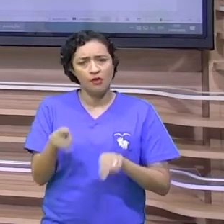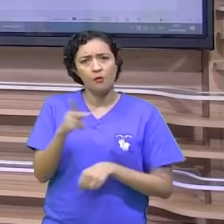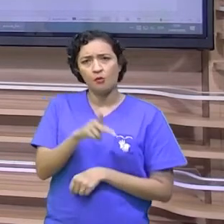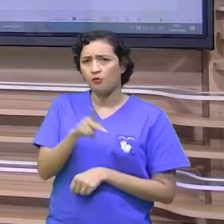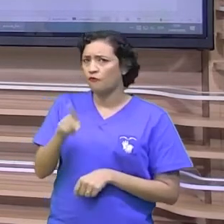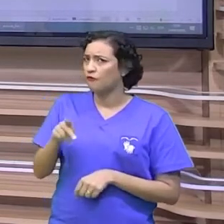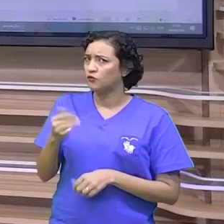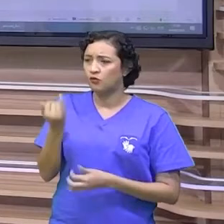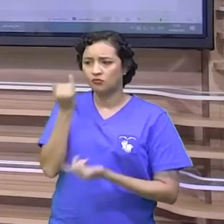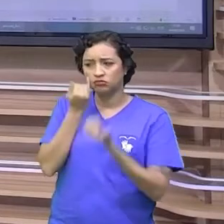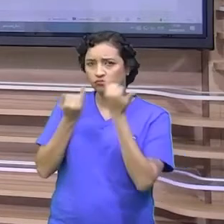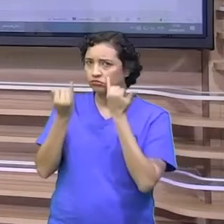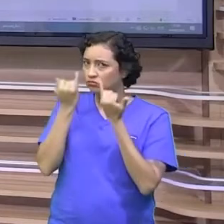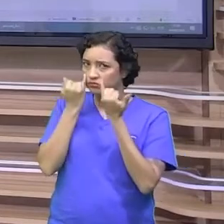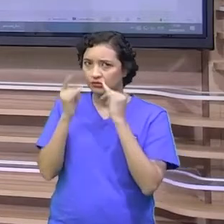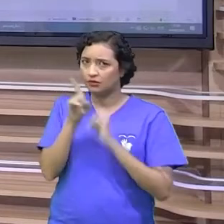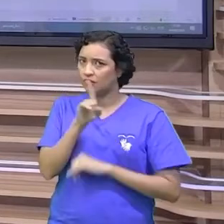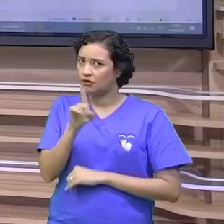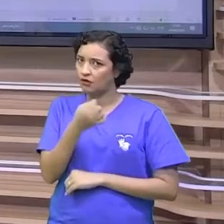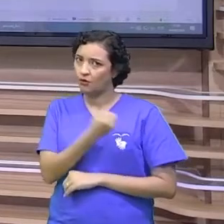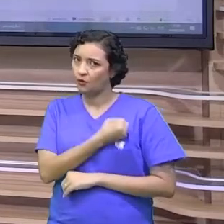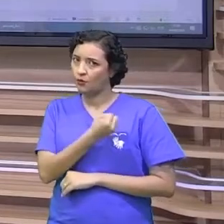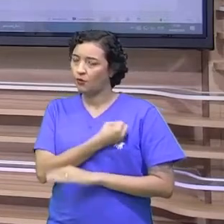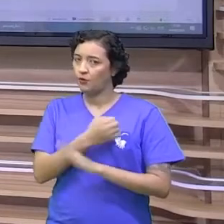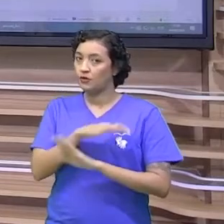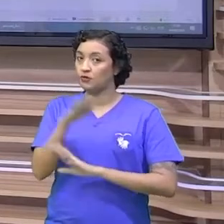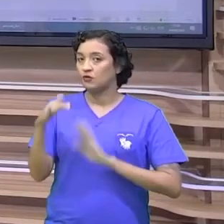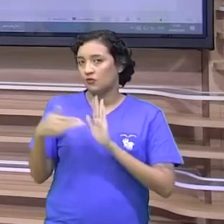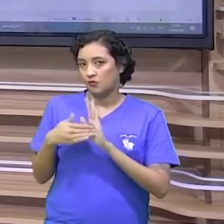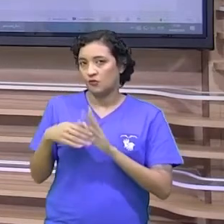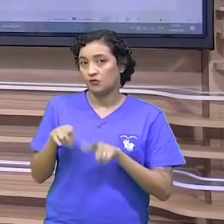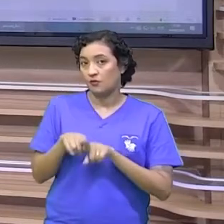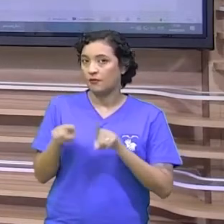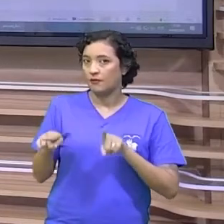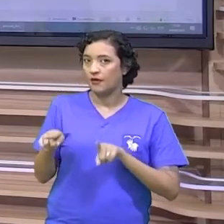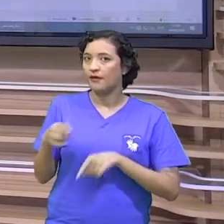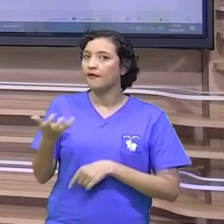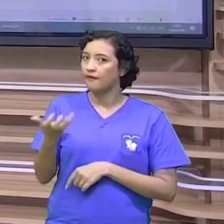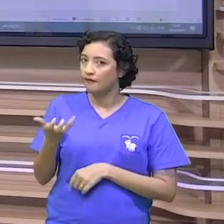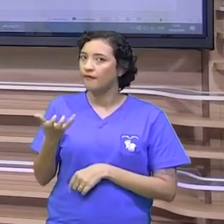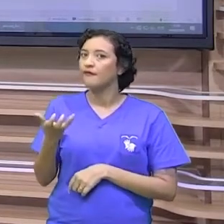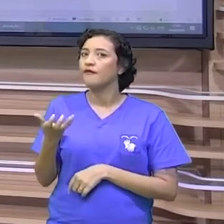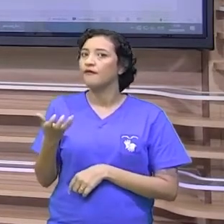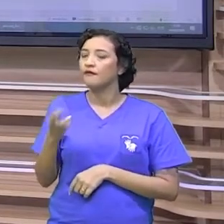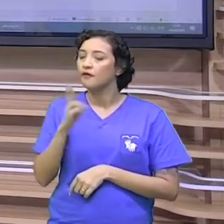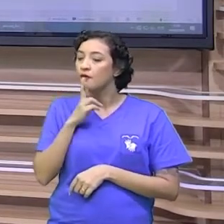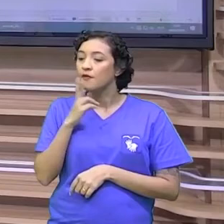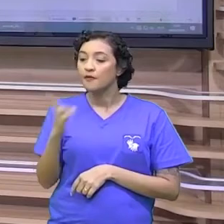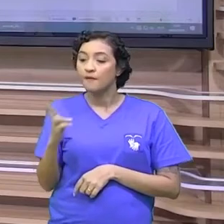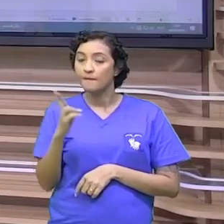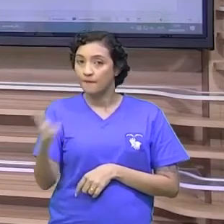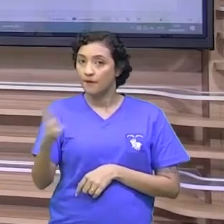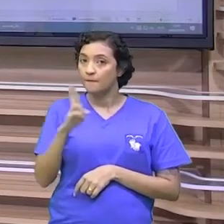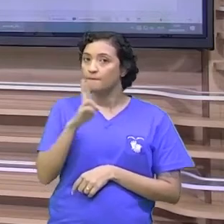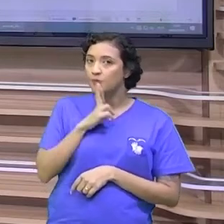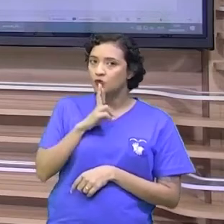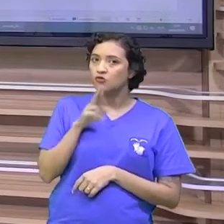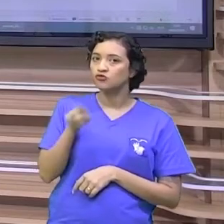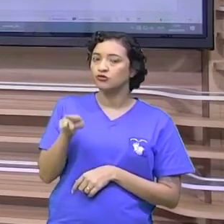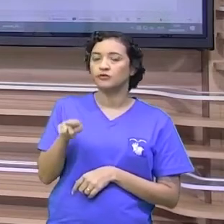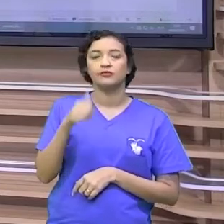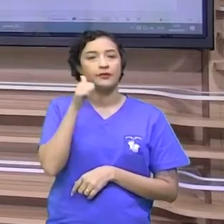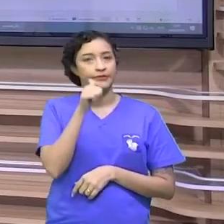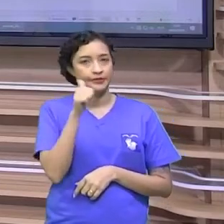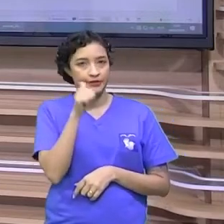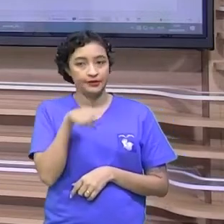deu apenas 2 triângulos com as medidas e ele quer o perímetro do retângulo verde. Como é que a Felícia vai fazer isso? Bom, aí